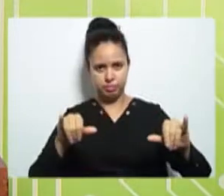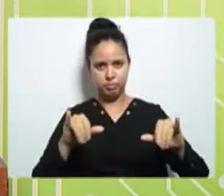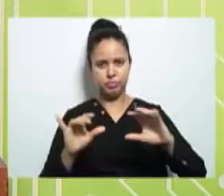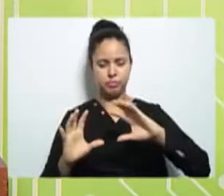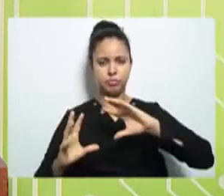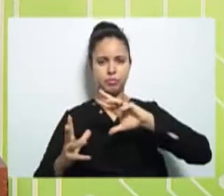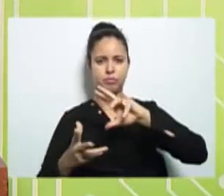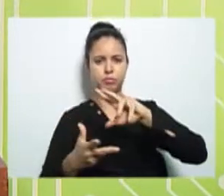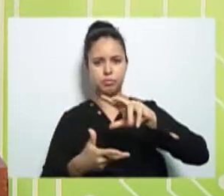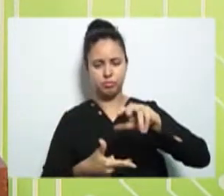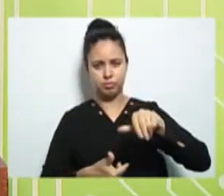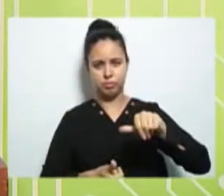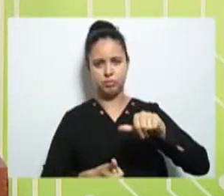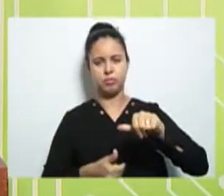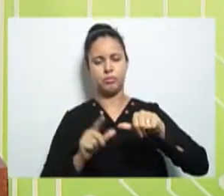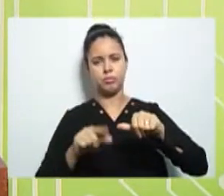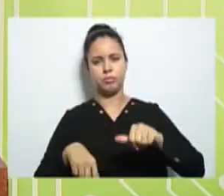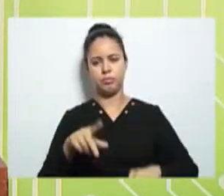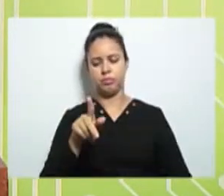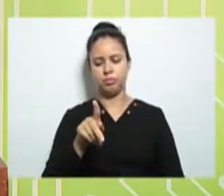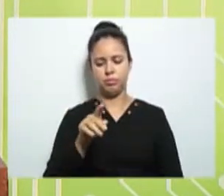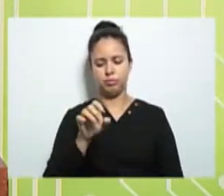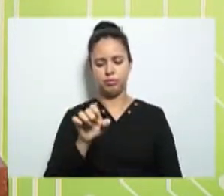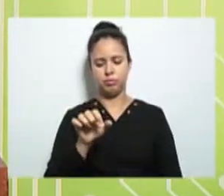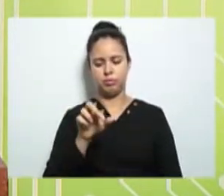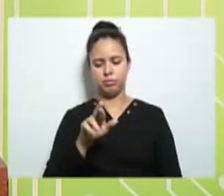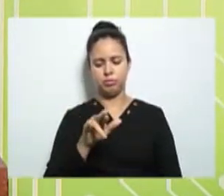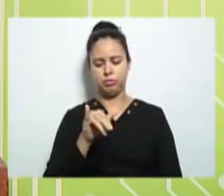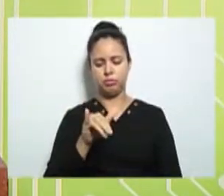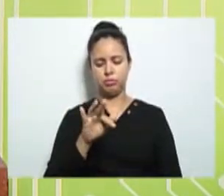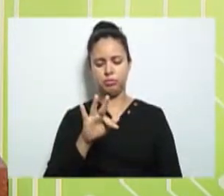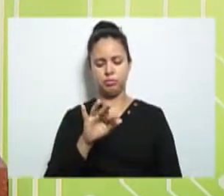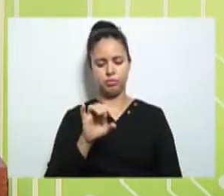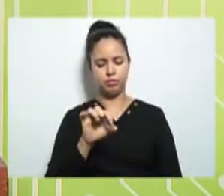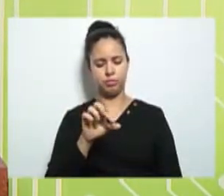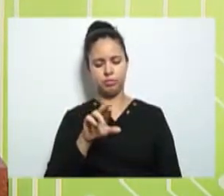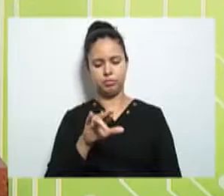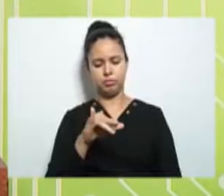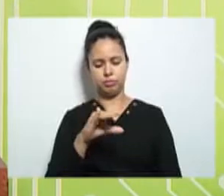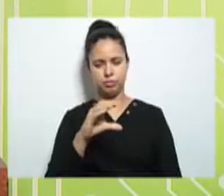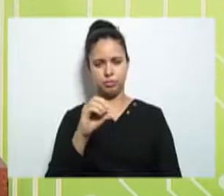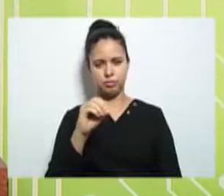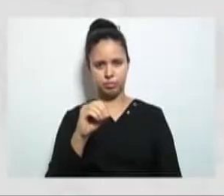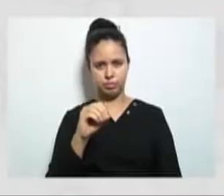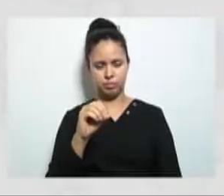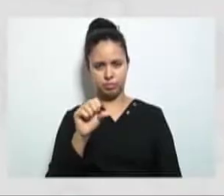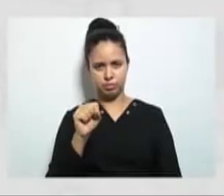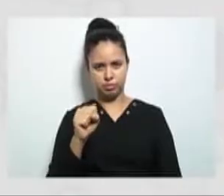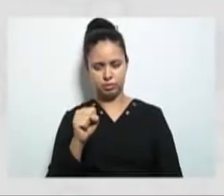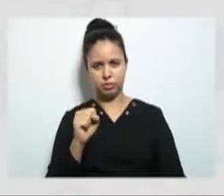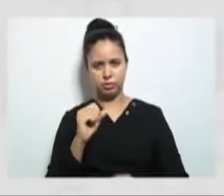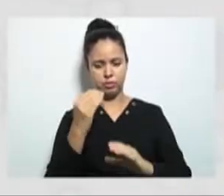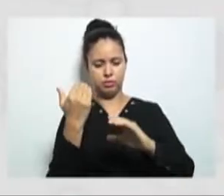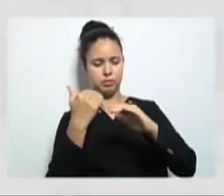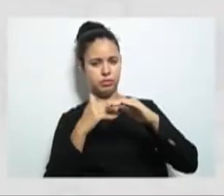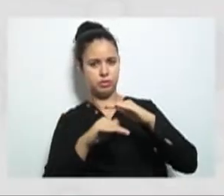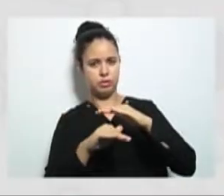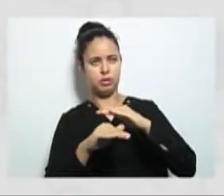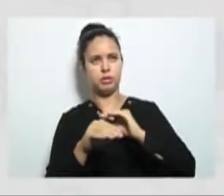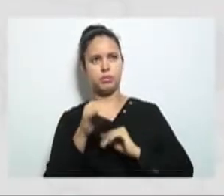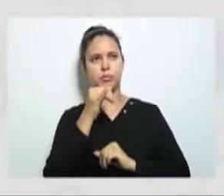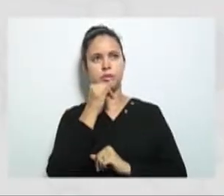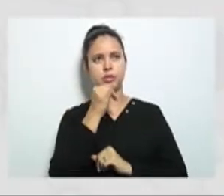para o computador, a gente chama de periféricos de entrada, né? Como a professora Juliana bem explicou. Então, vamos ver aqui alguns exemplos, tá, gente?